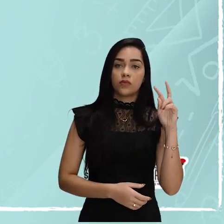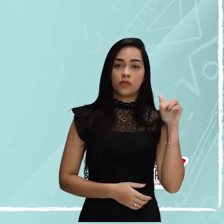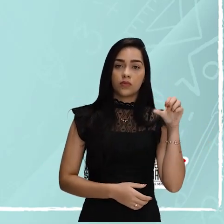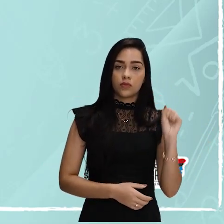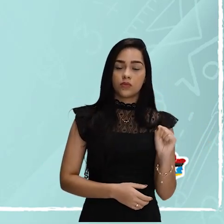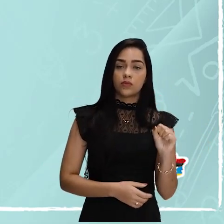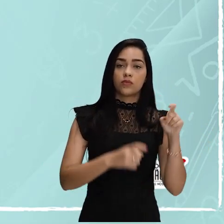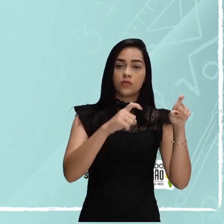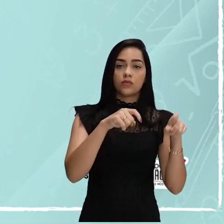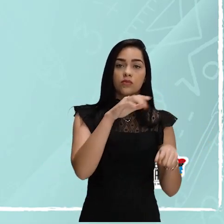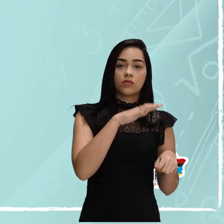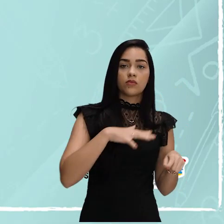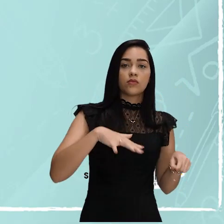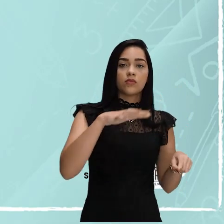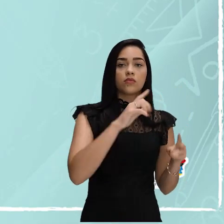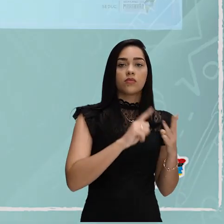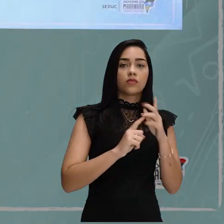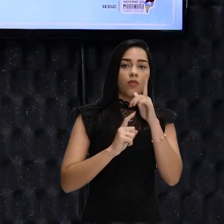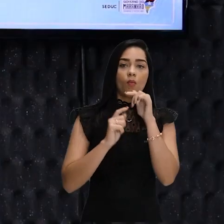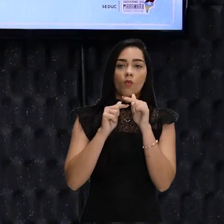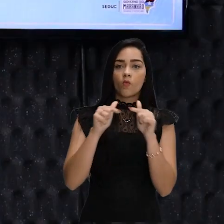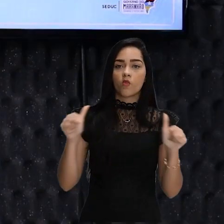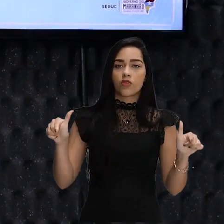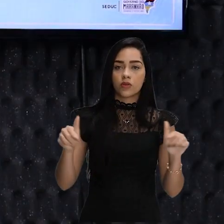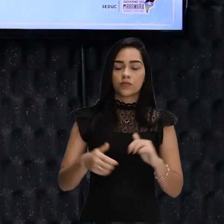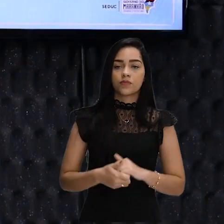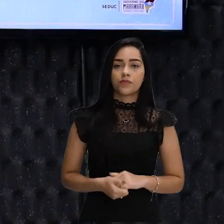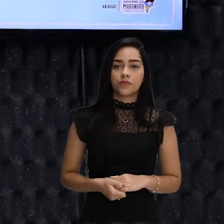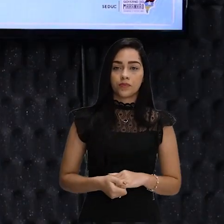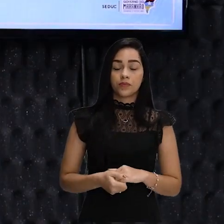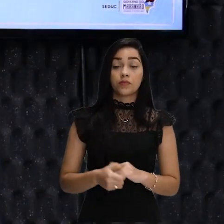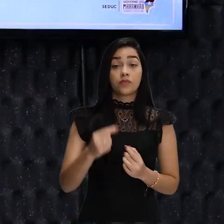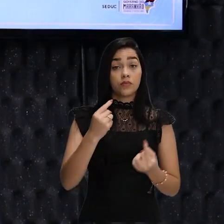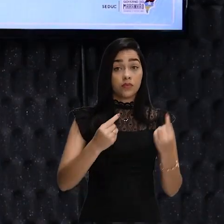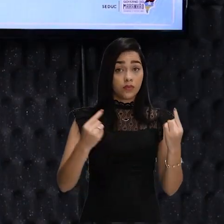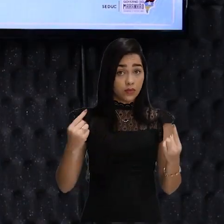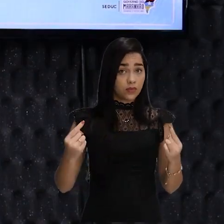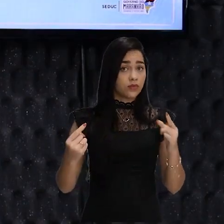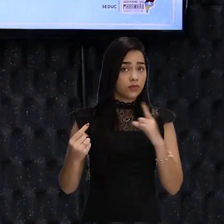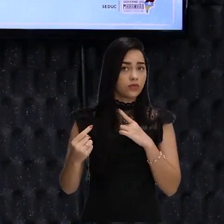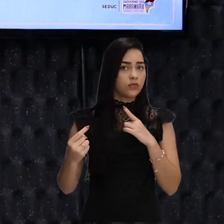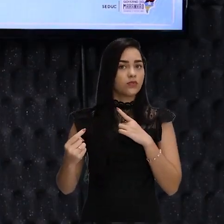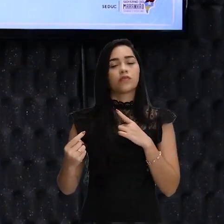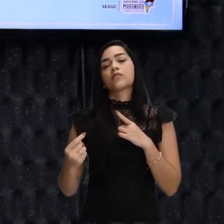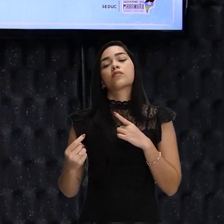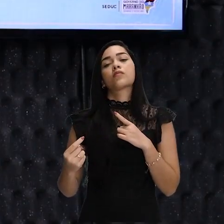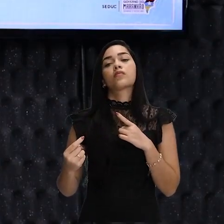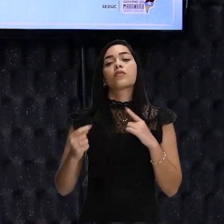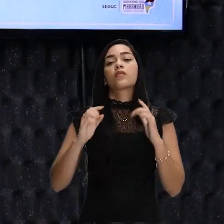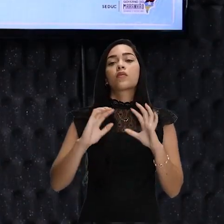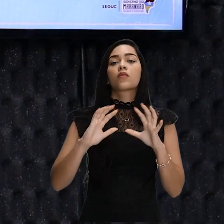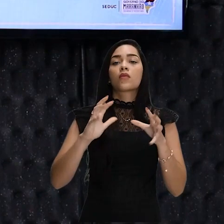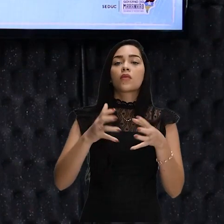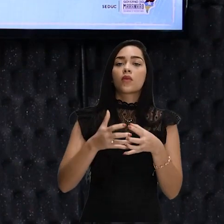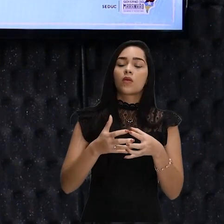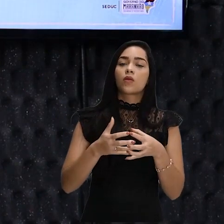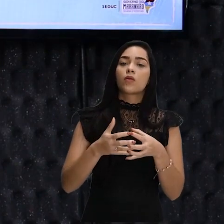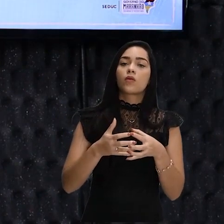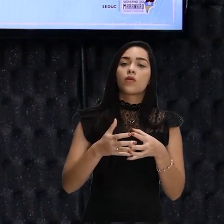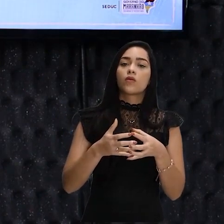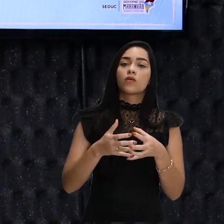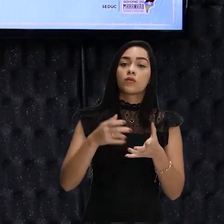savanas, campos e desertos. Agora, cada biócoro, né, ele é um conjunto de